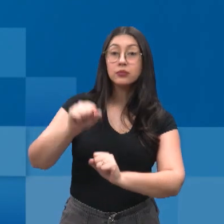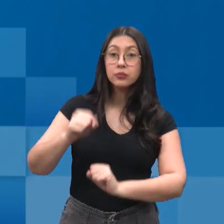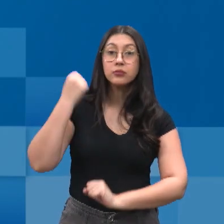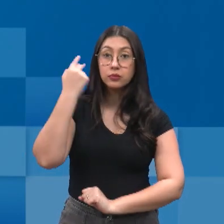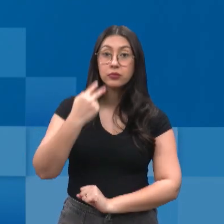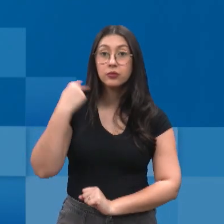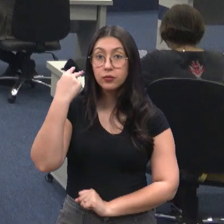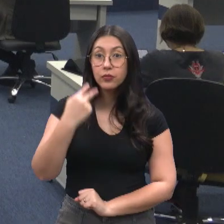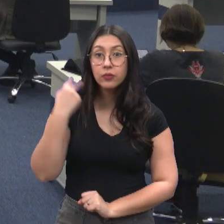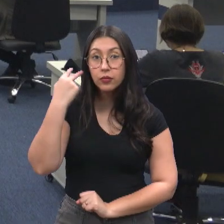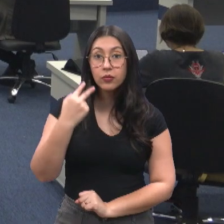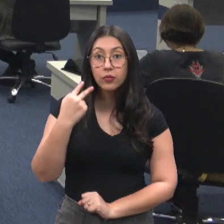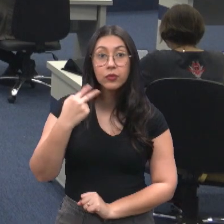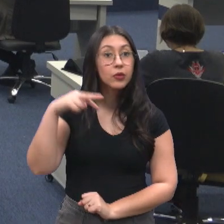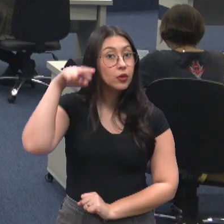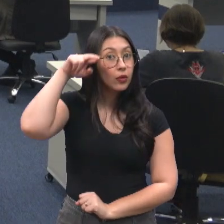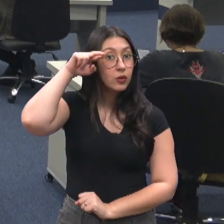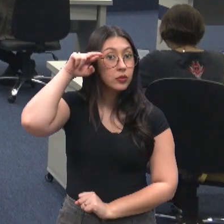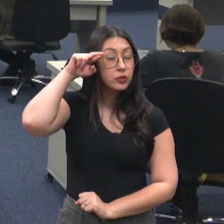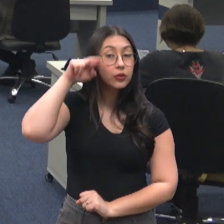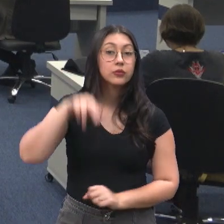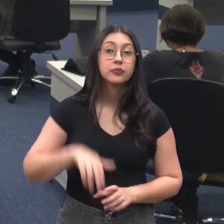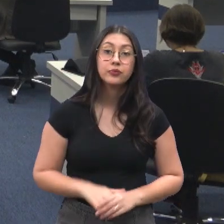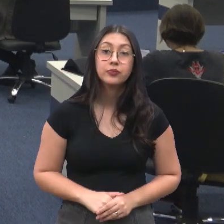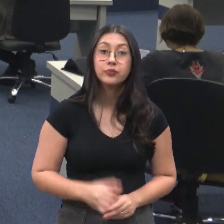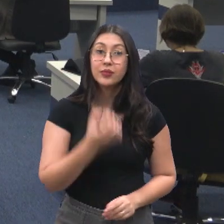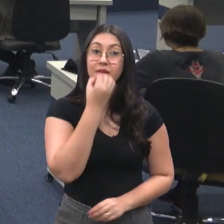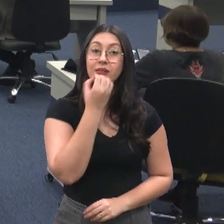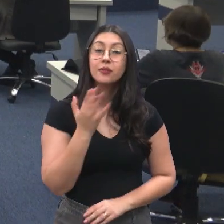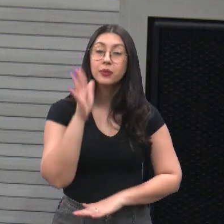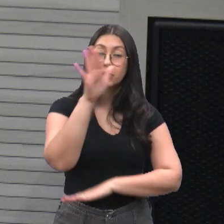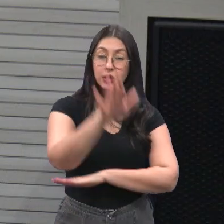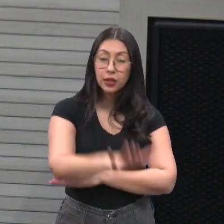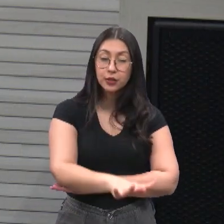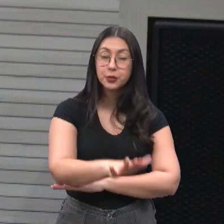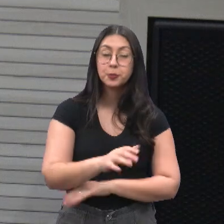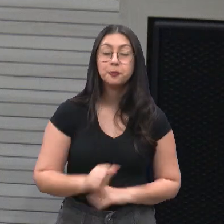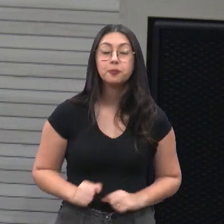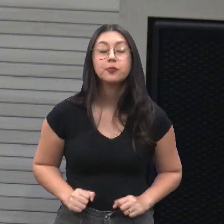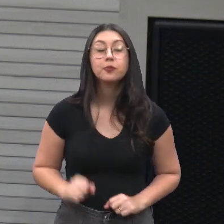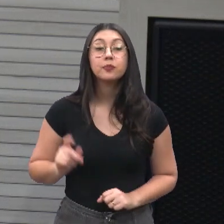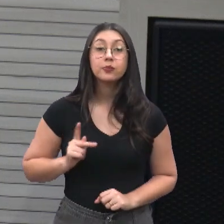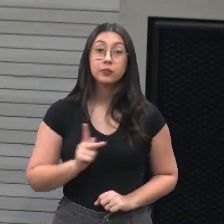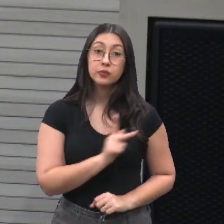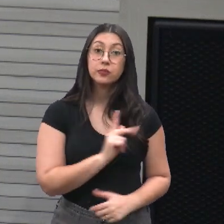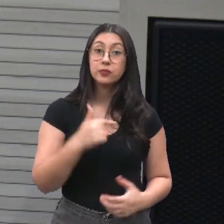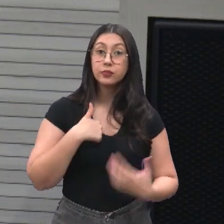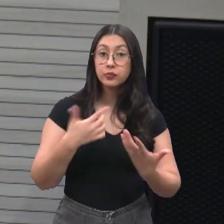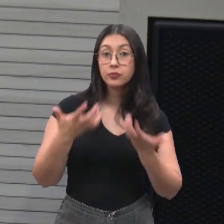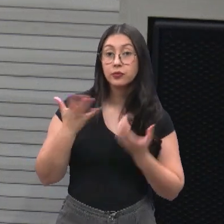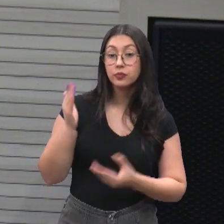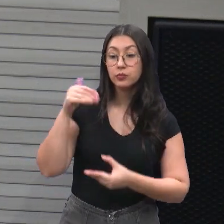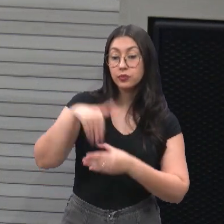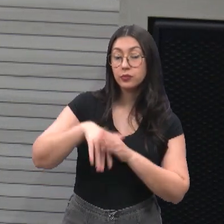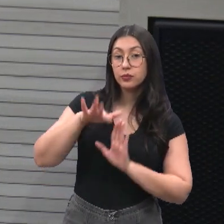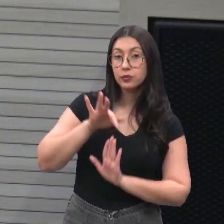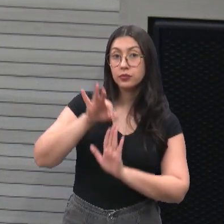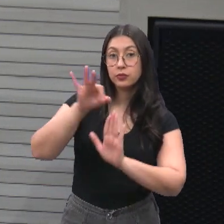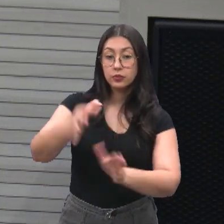vereador Rogério da Cazenha. Boa tarde, senhor presidente. Senhor presidente, eu quero encaminhar aqui a votação do